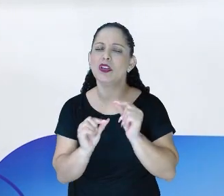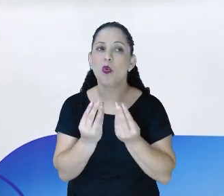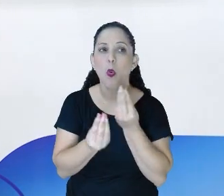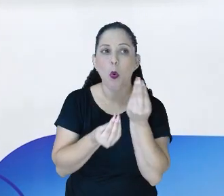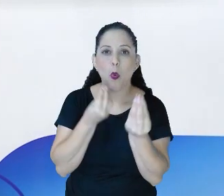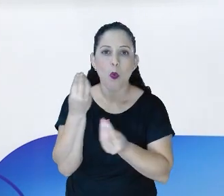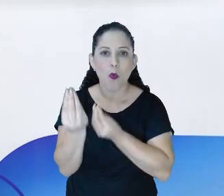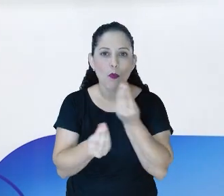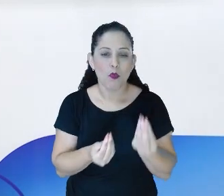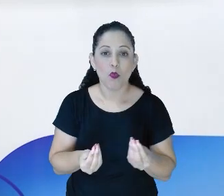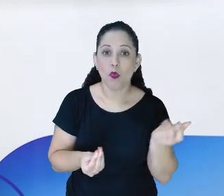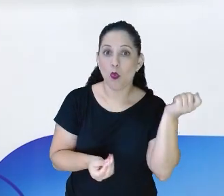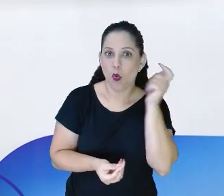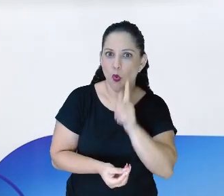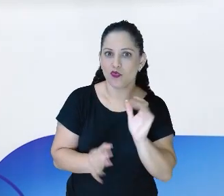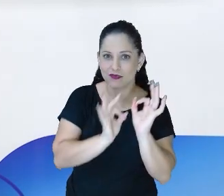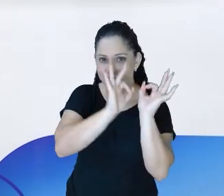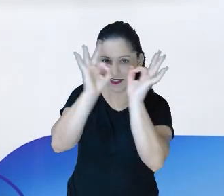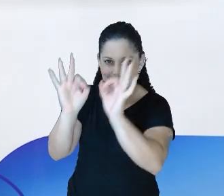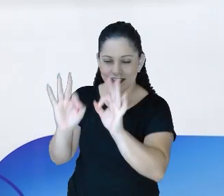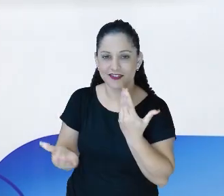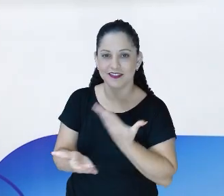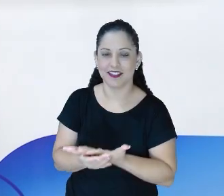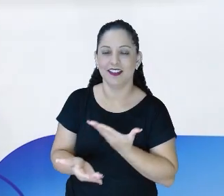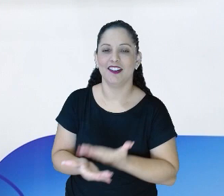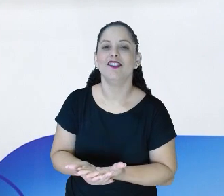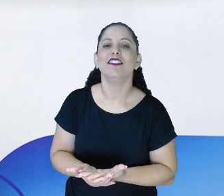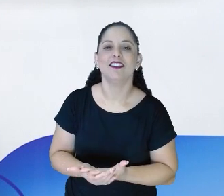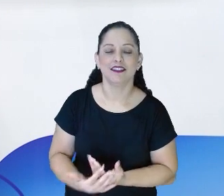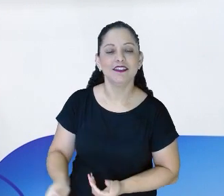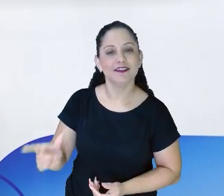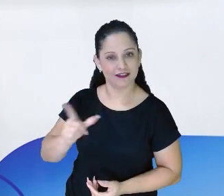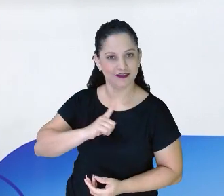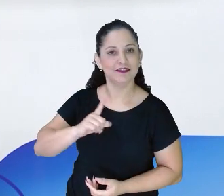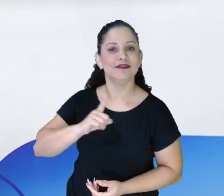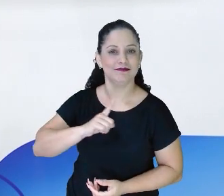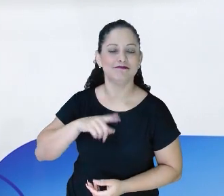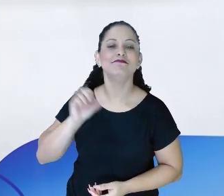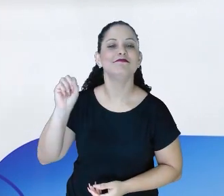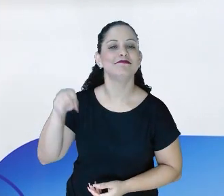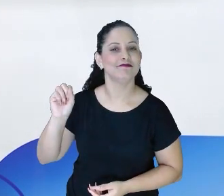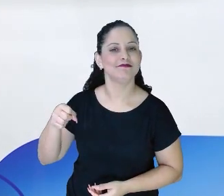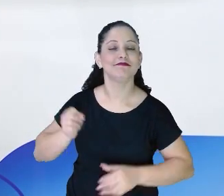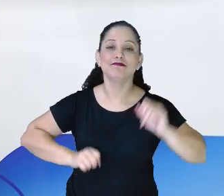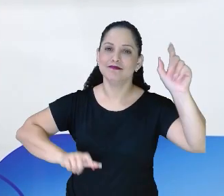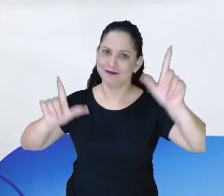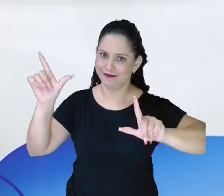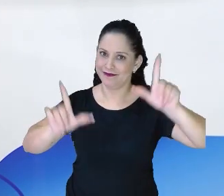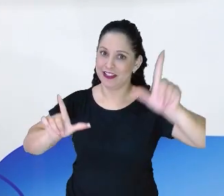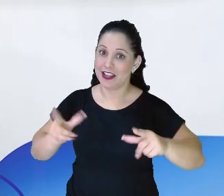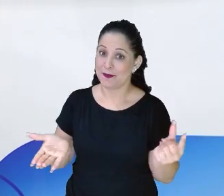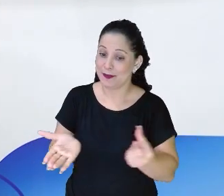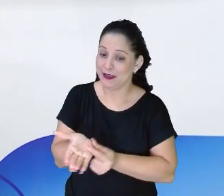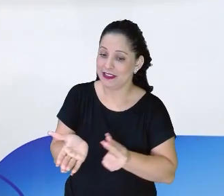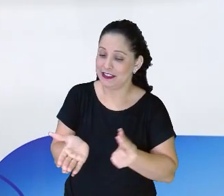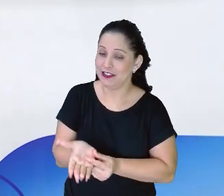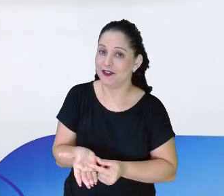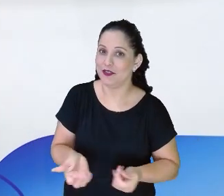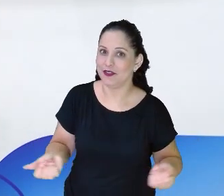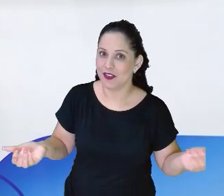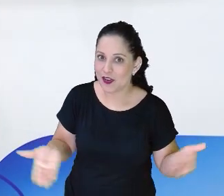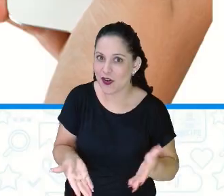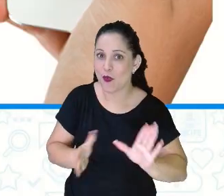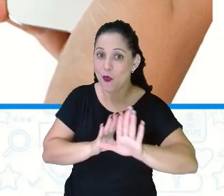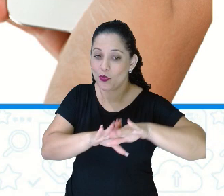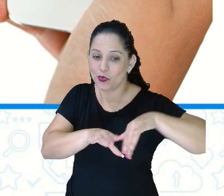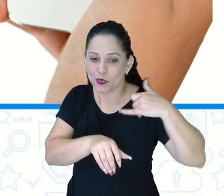possa acompanhar essas aulas? Além da TV e além do aplicativo? Claro que tem. Vai lá no